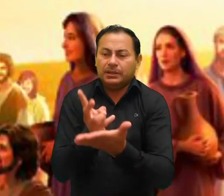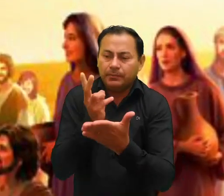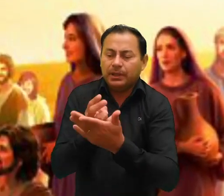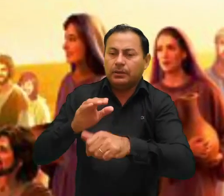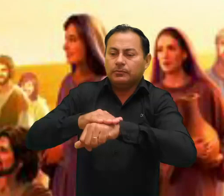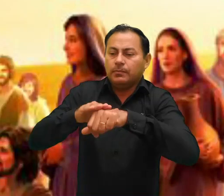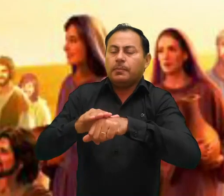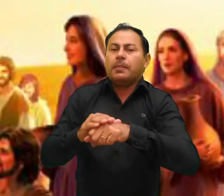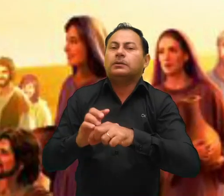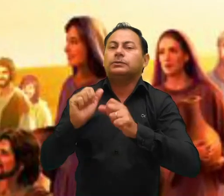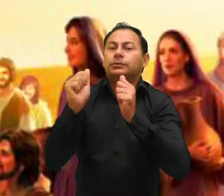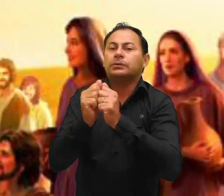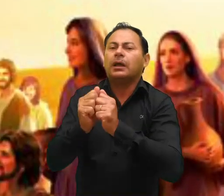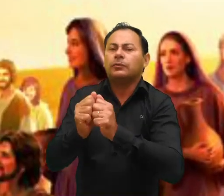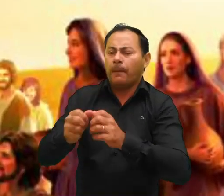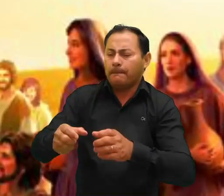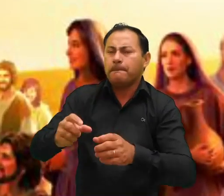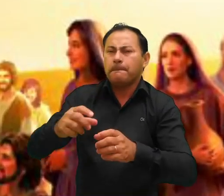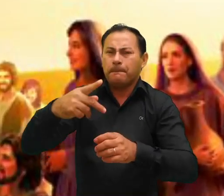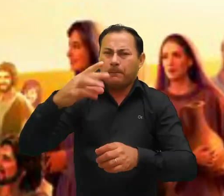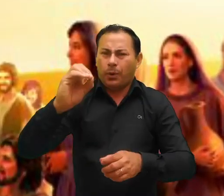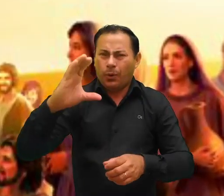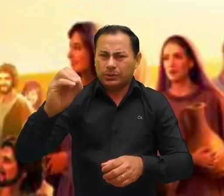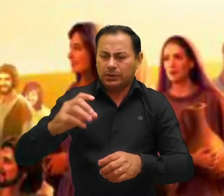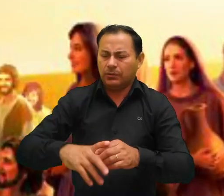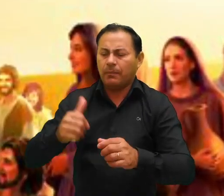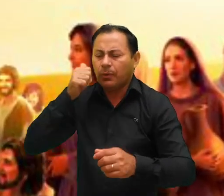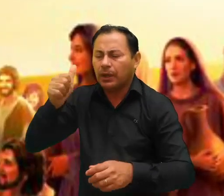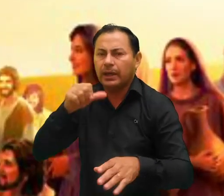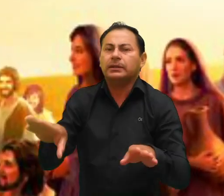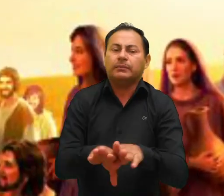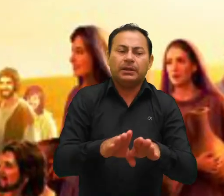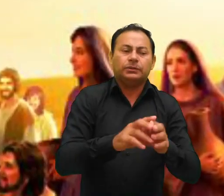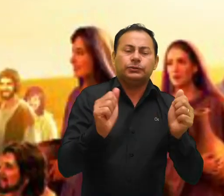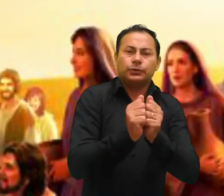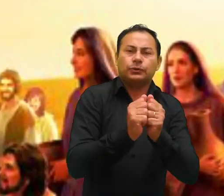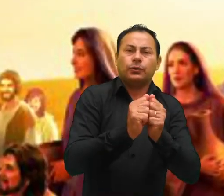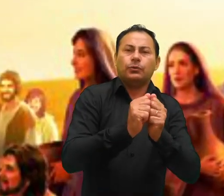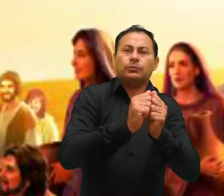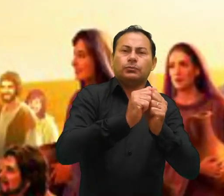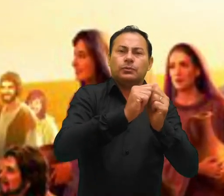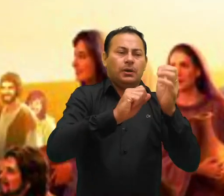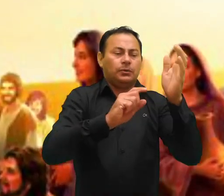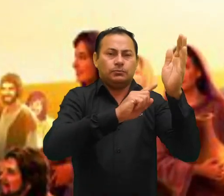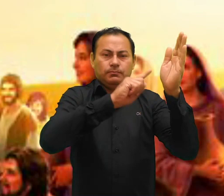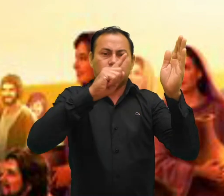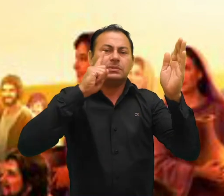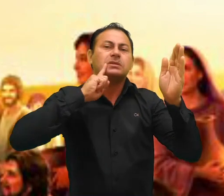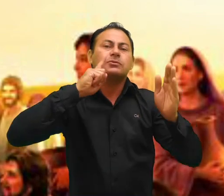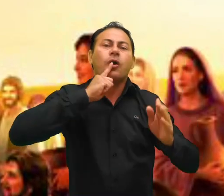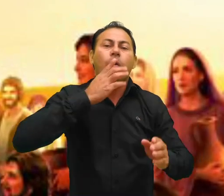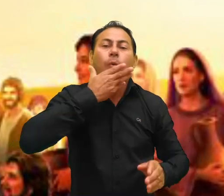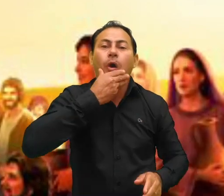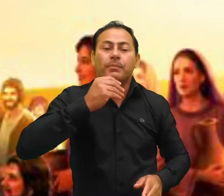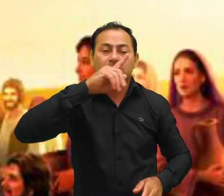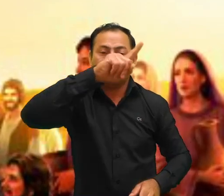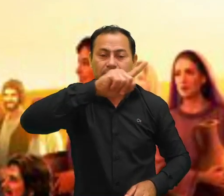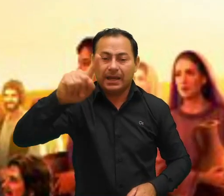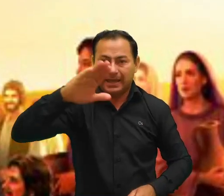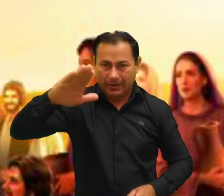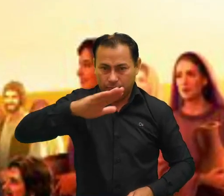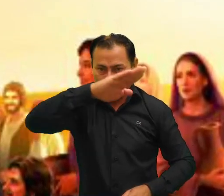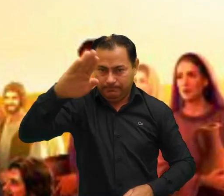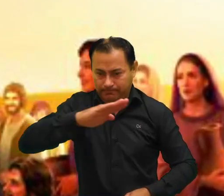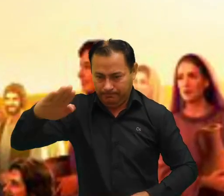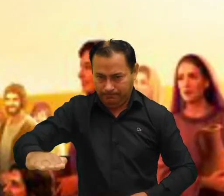A conversa junto ao poço com a mulher, com Zaqueu. Hoje chamamos isso de aconselhamento. Jesus aconselhava aquela